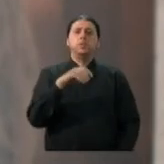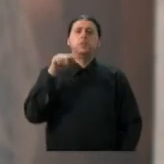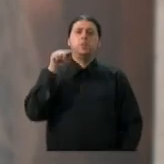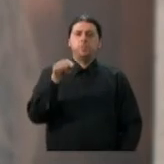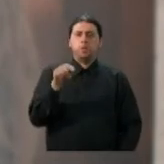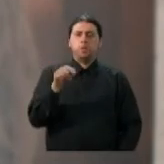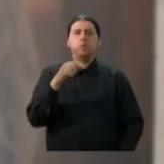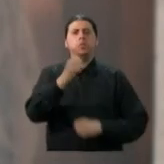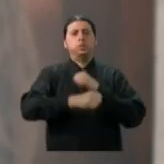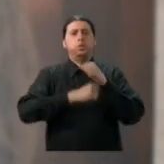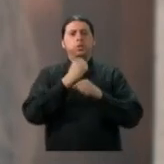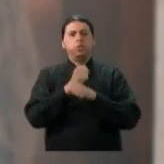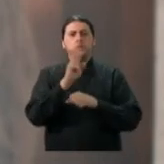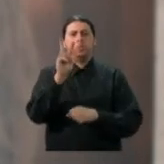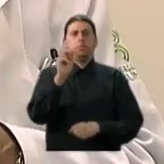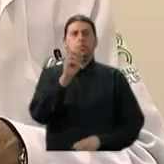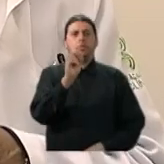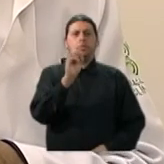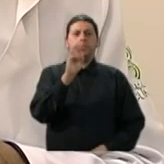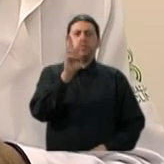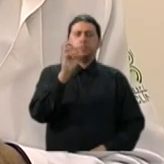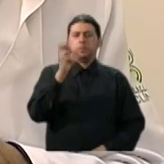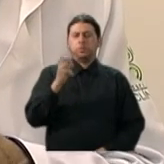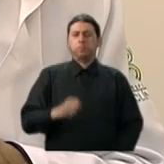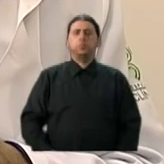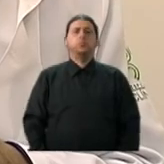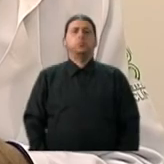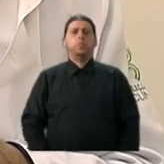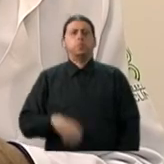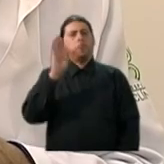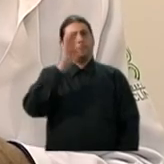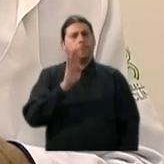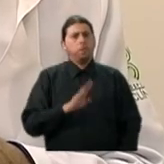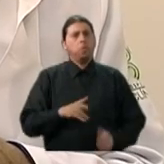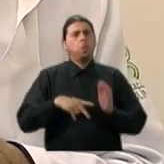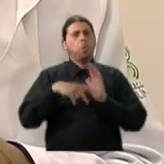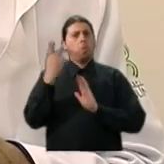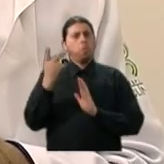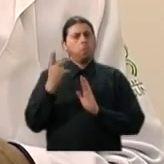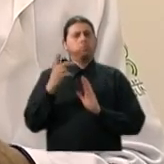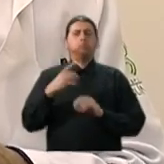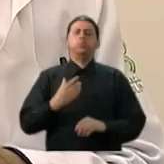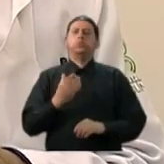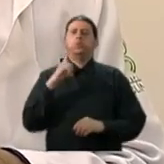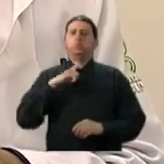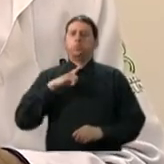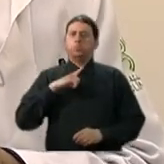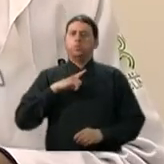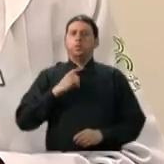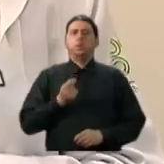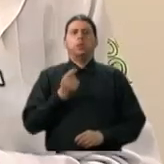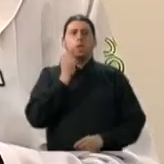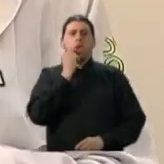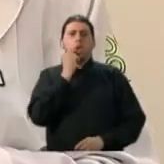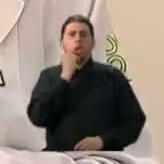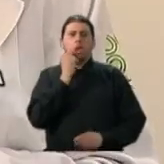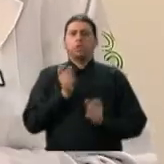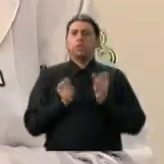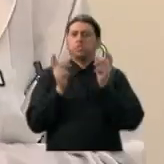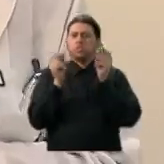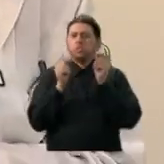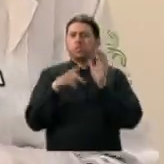mil em 2025. No Brasil, é o segundo, depois da mama, é o segundo câncer ginecológico